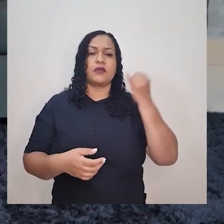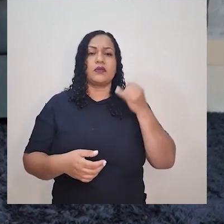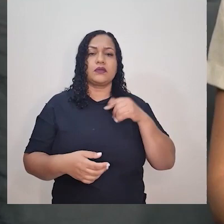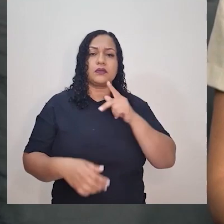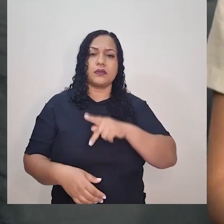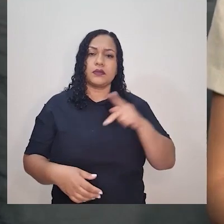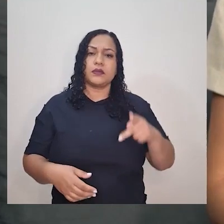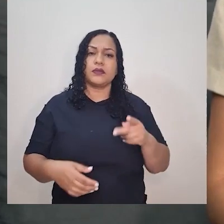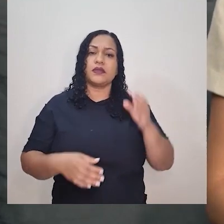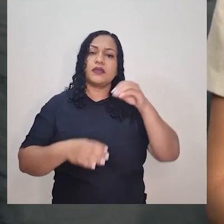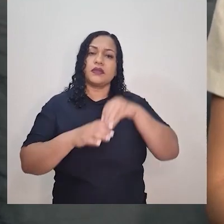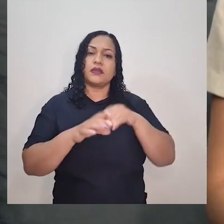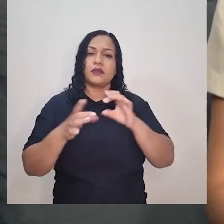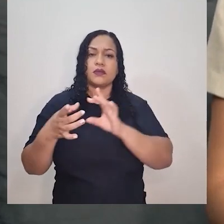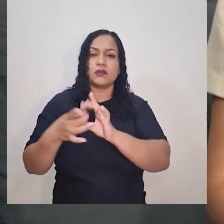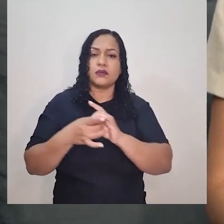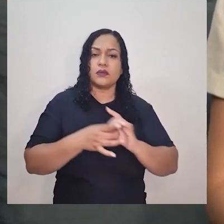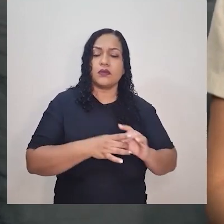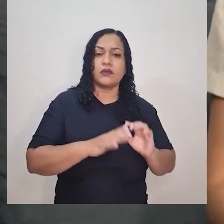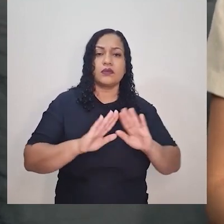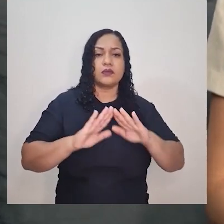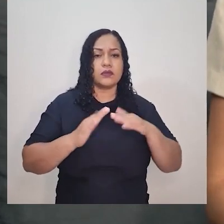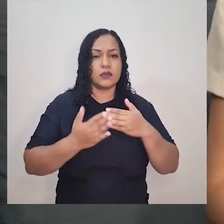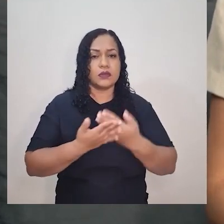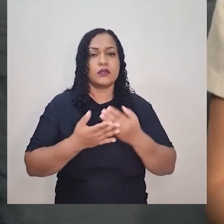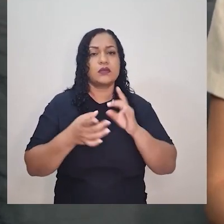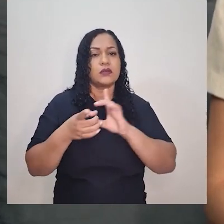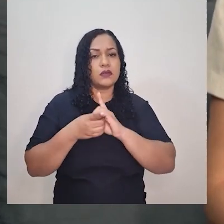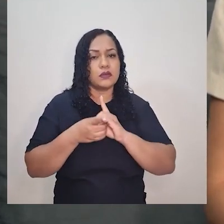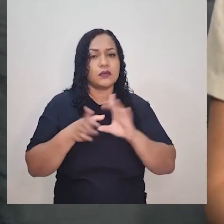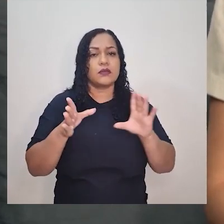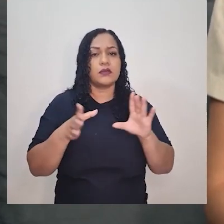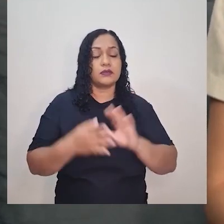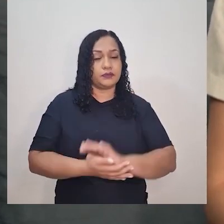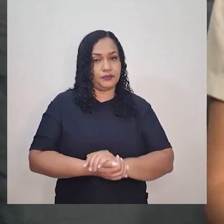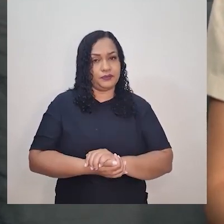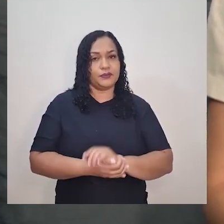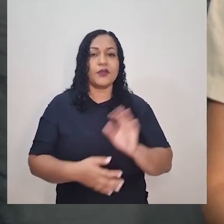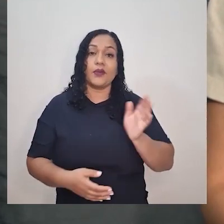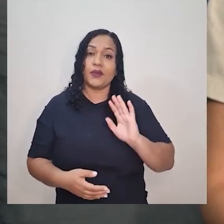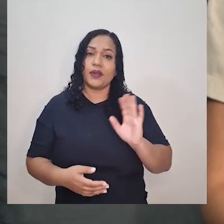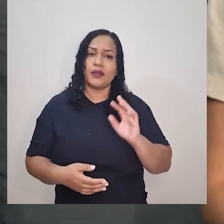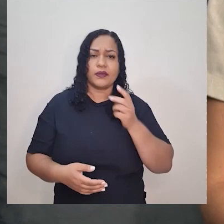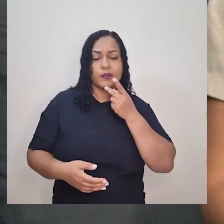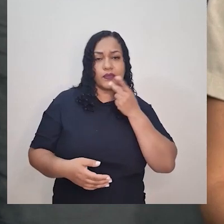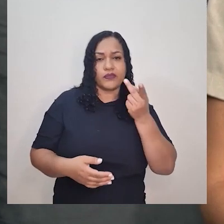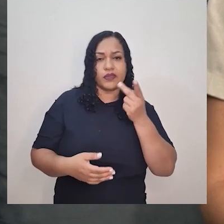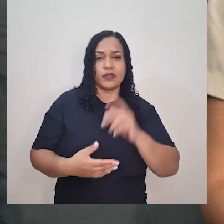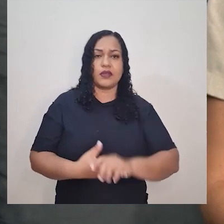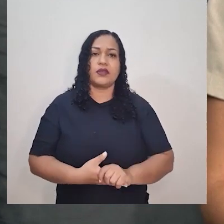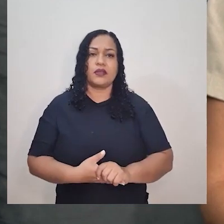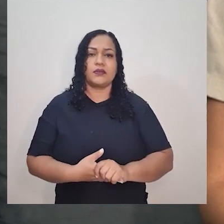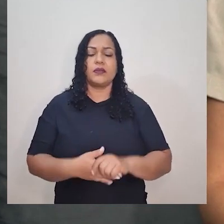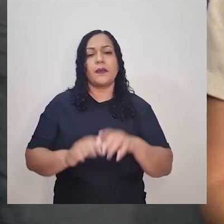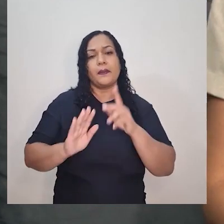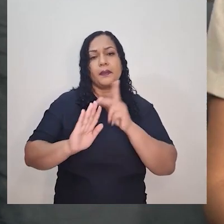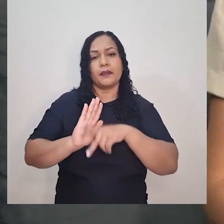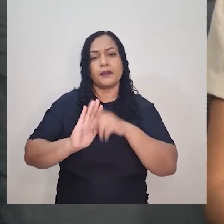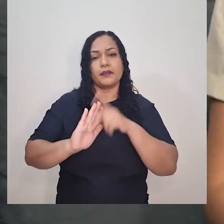democrática? Olá! Quando nós falamos de uma escola democrática, quando nós falamos da concepção de